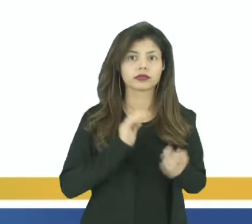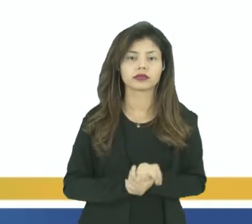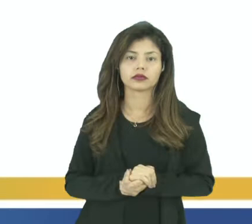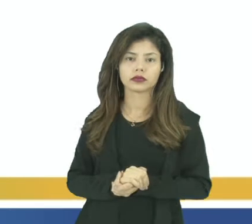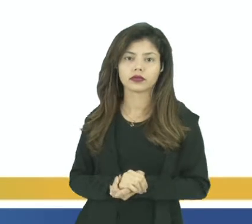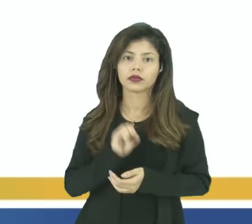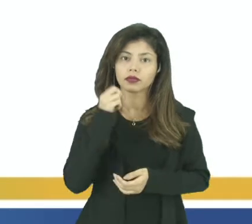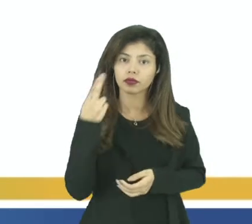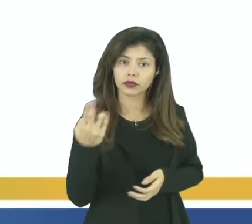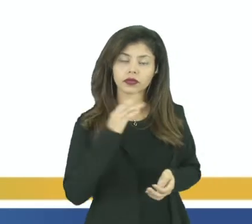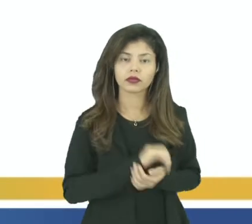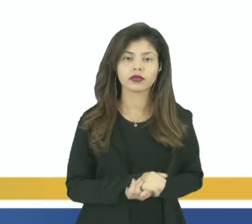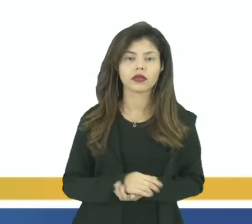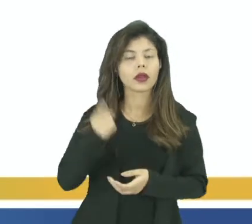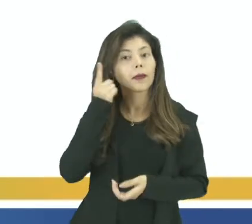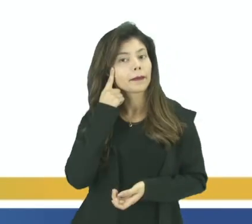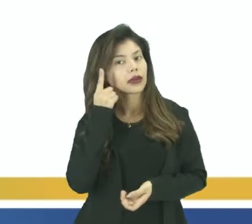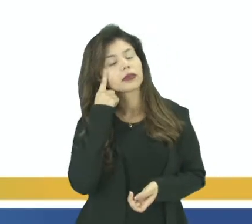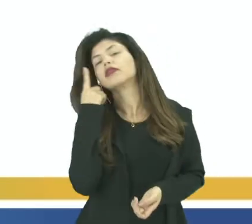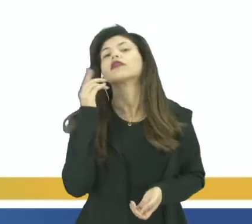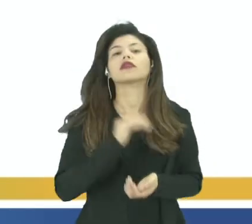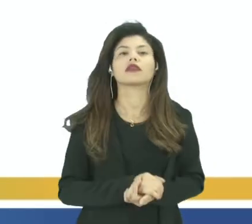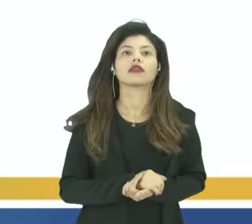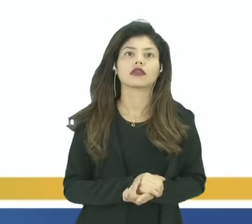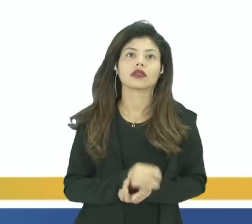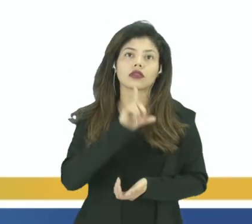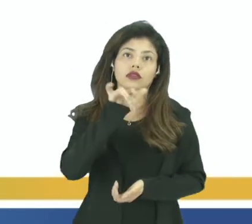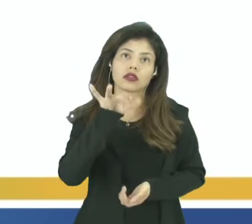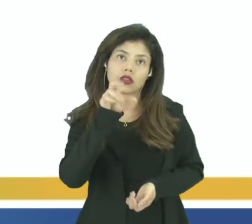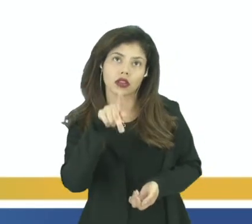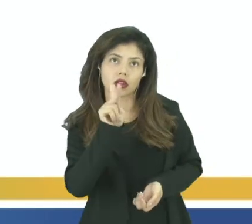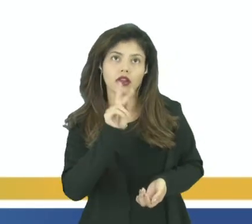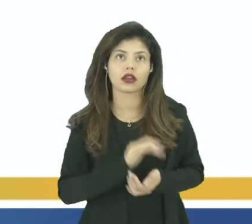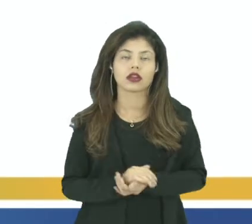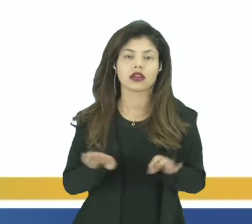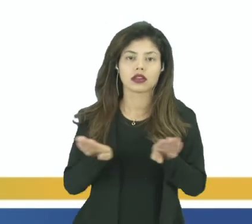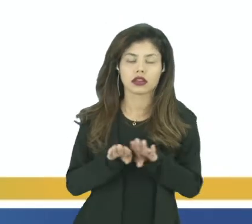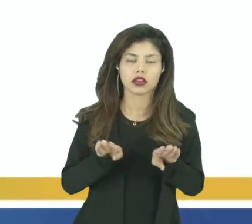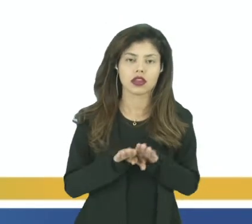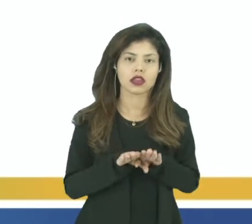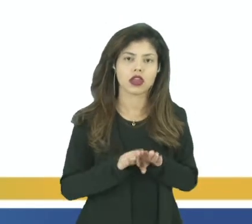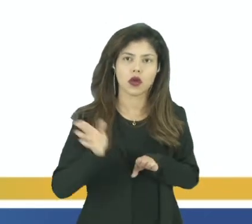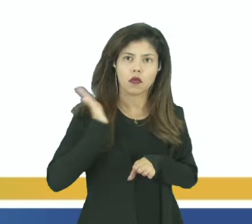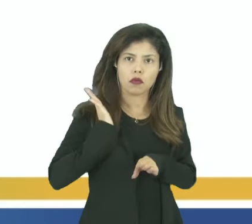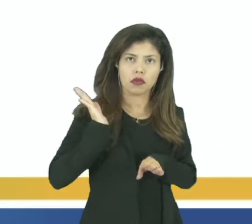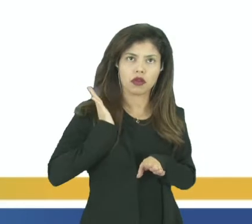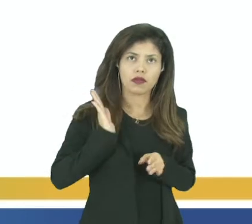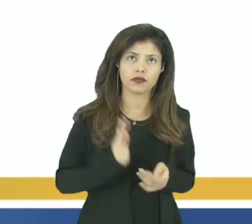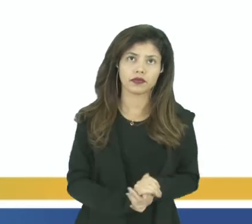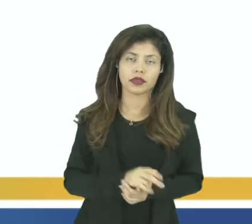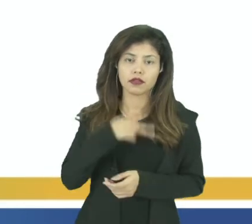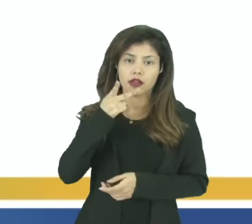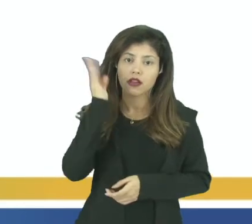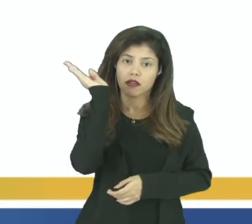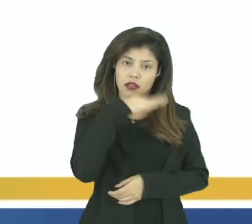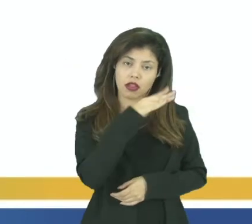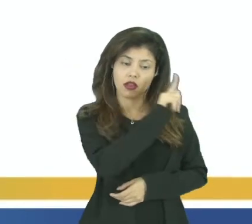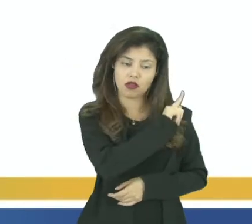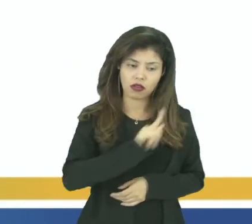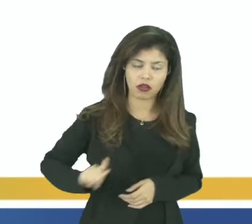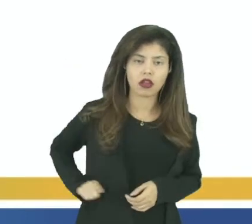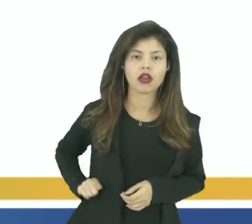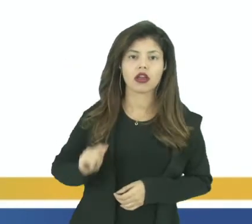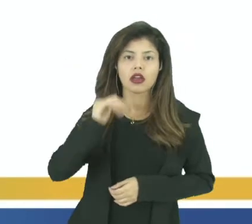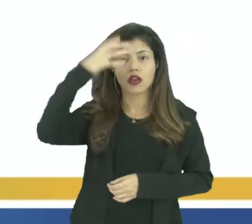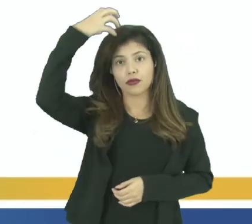seja, é pela mente de John Locke, que é um liberal, né, que é um burguês, que ele vai criticar o governo do rei. Ele vai